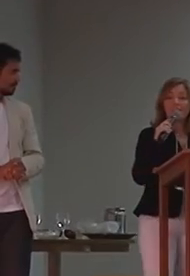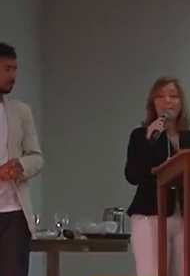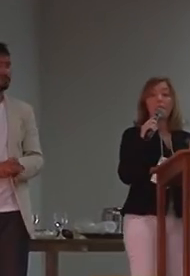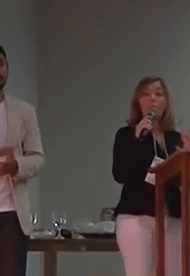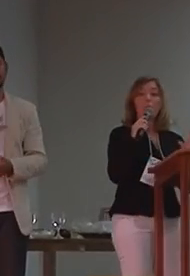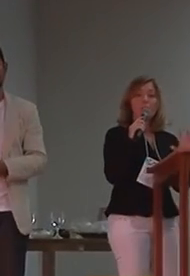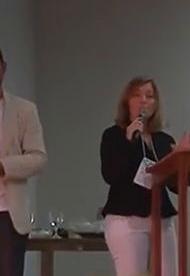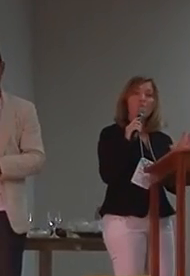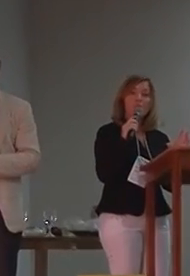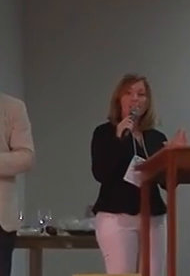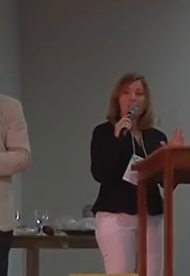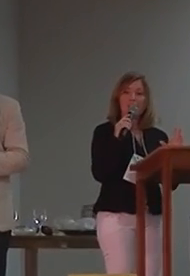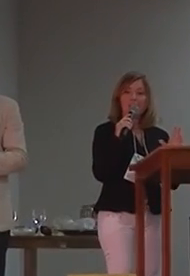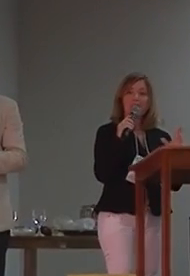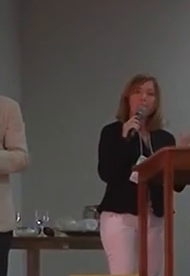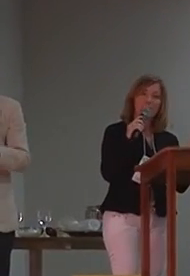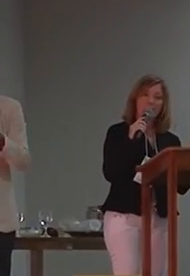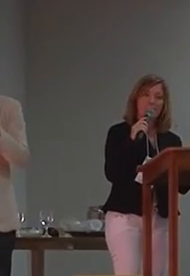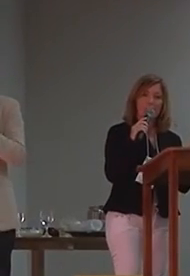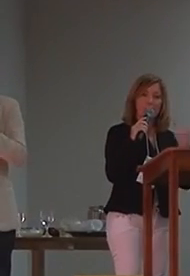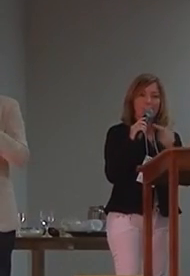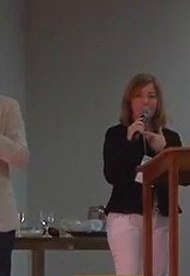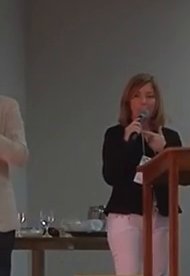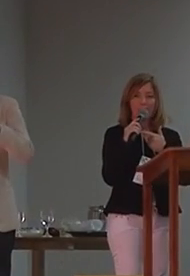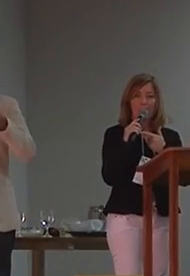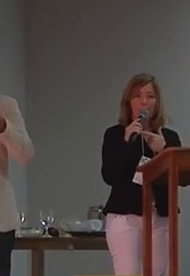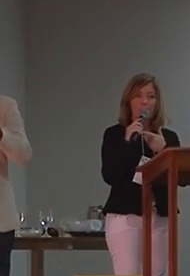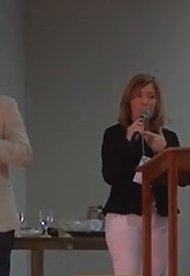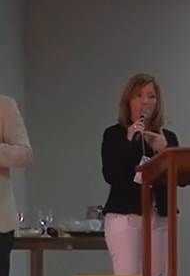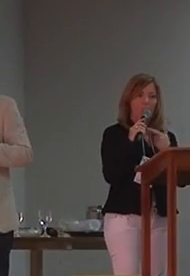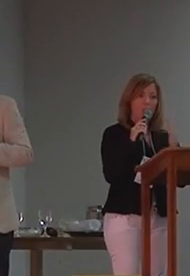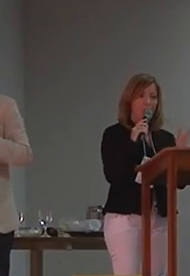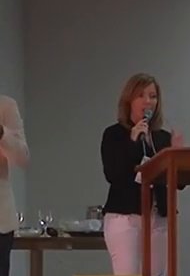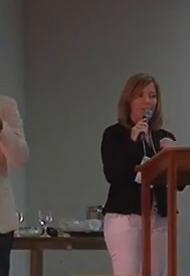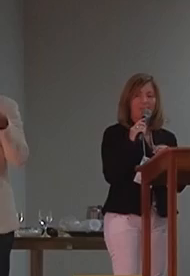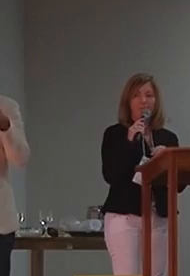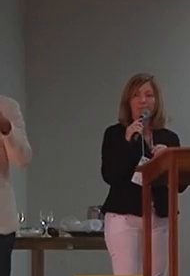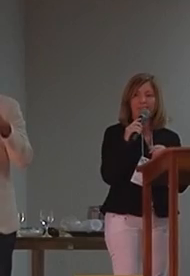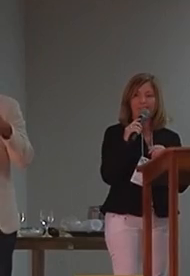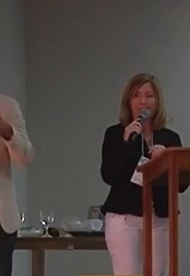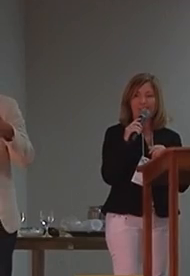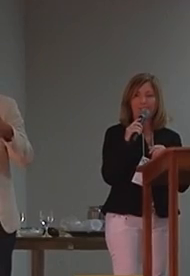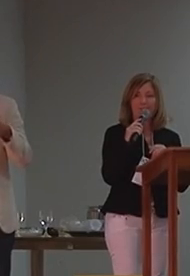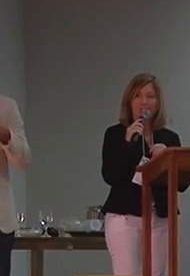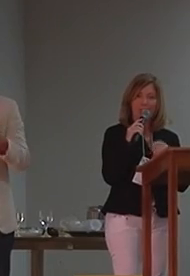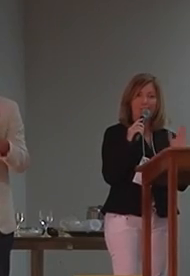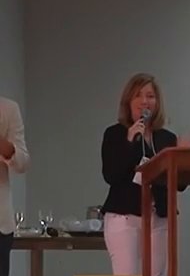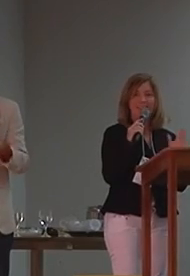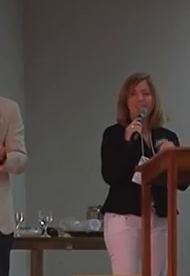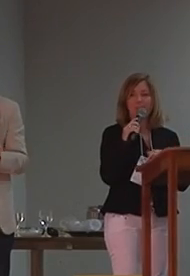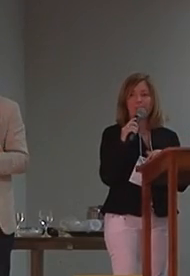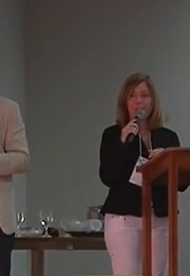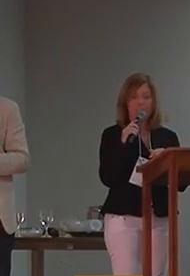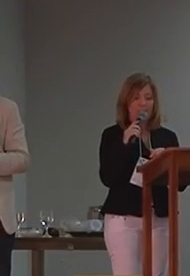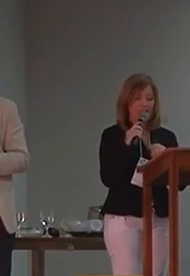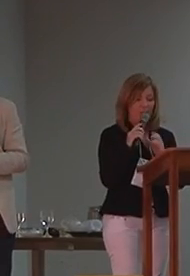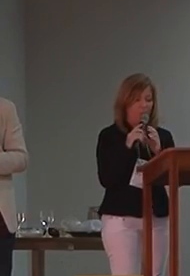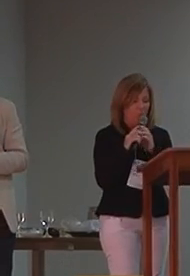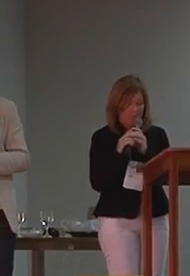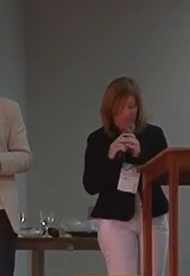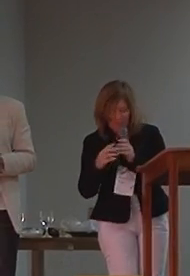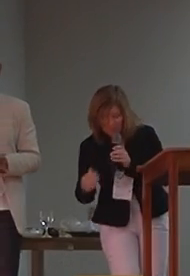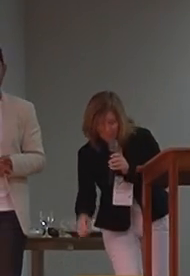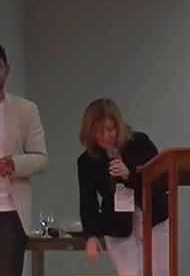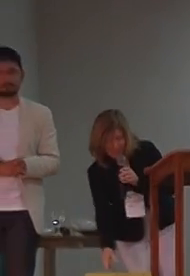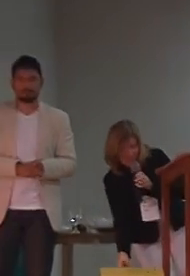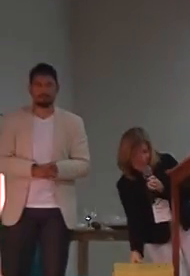Gente, é que dá uma microfonia, mas aí eu preciso acionar o meu microfone para que o candidato saiba que o tempo dele